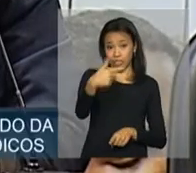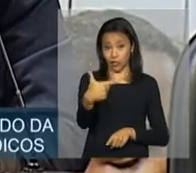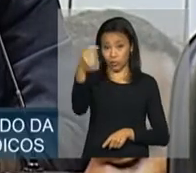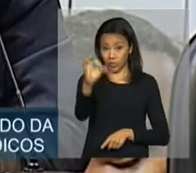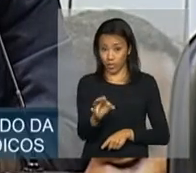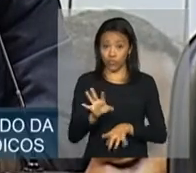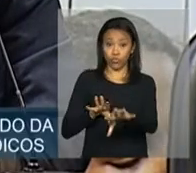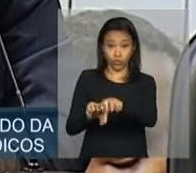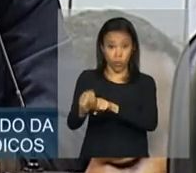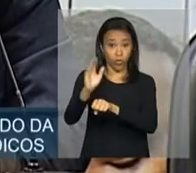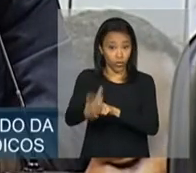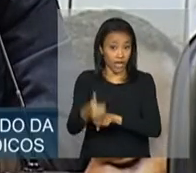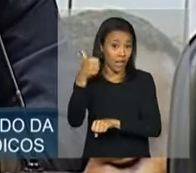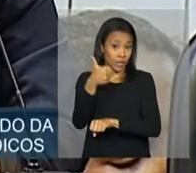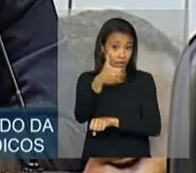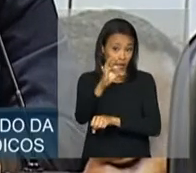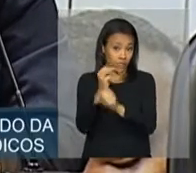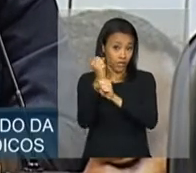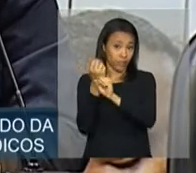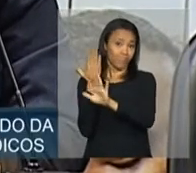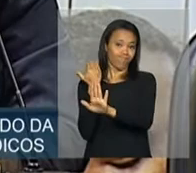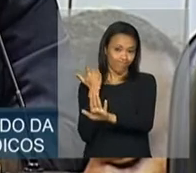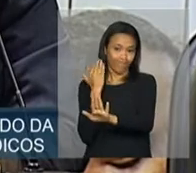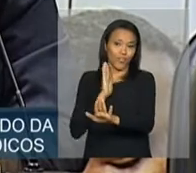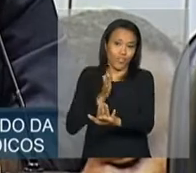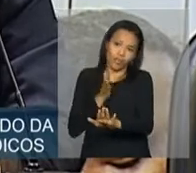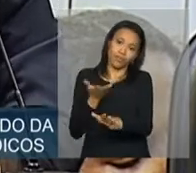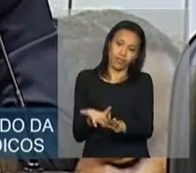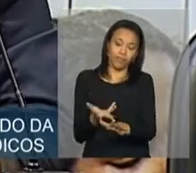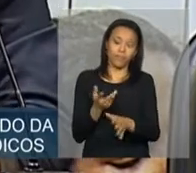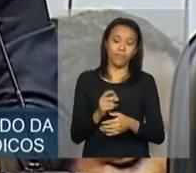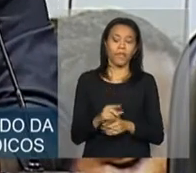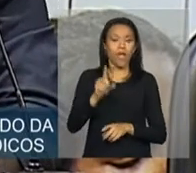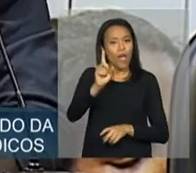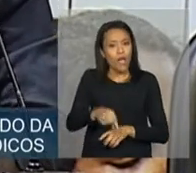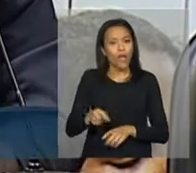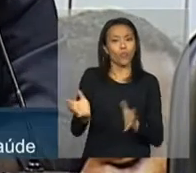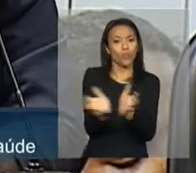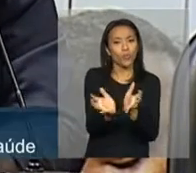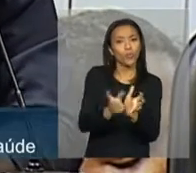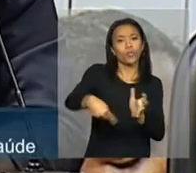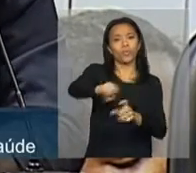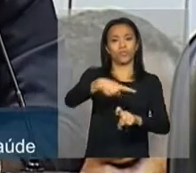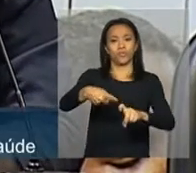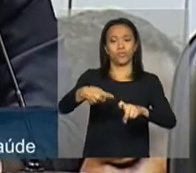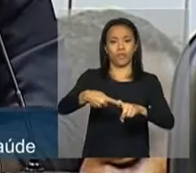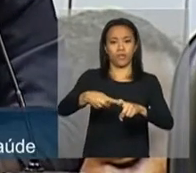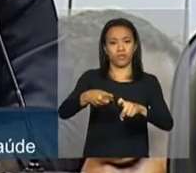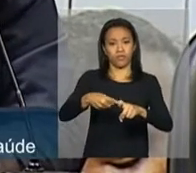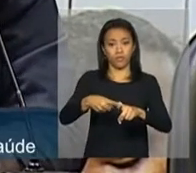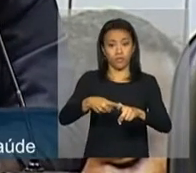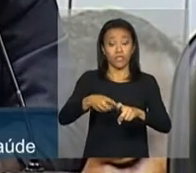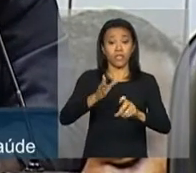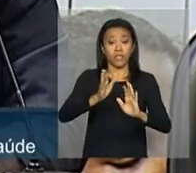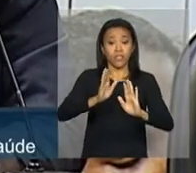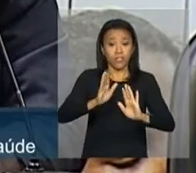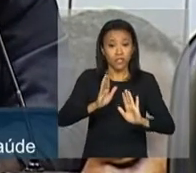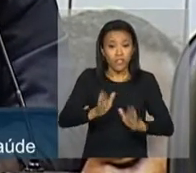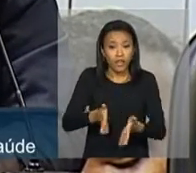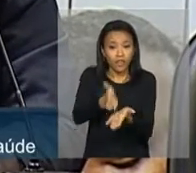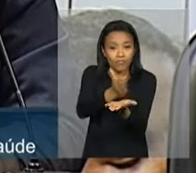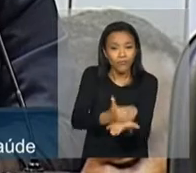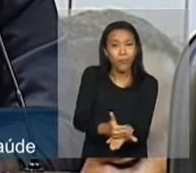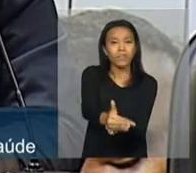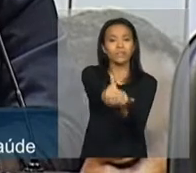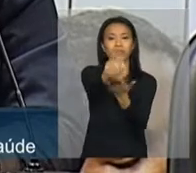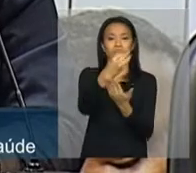se formou nos últimos dez anos então um contingente de médicos digamos no no terço inicial da sua